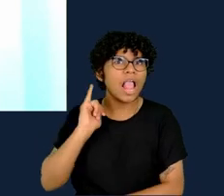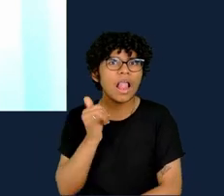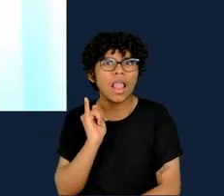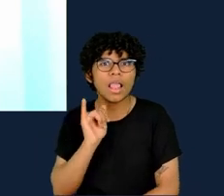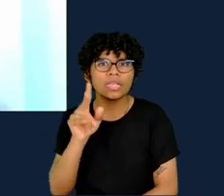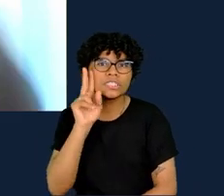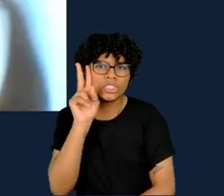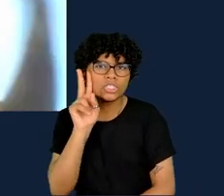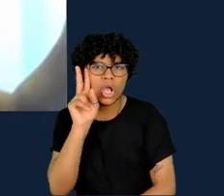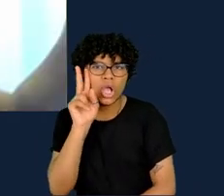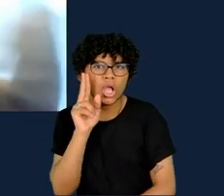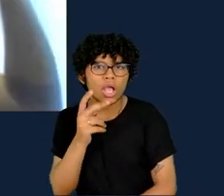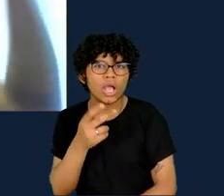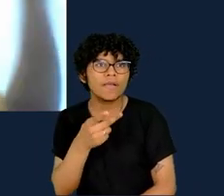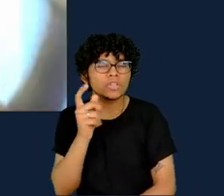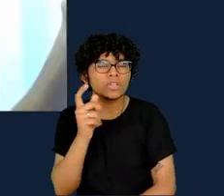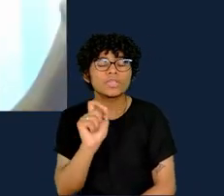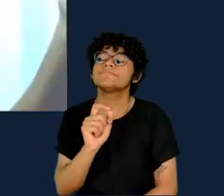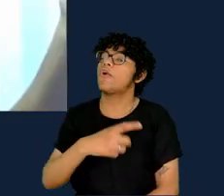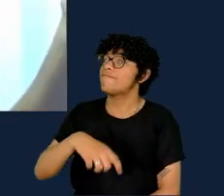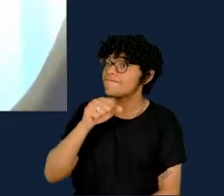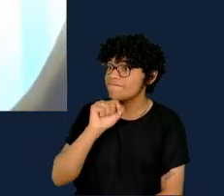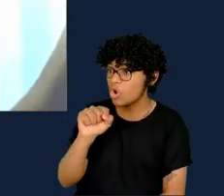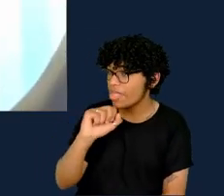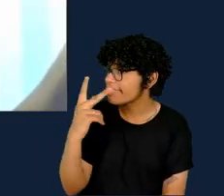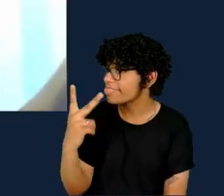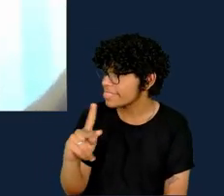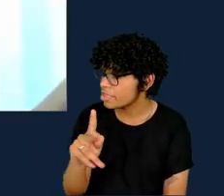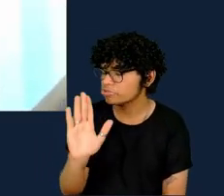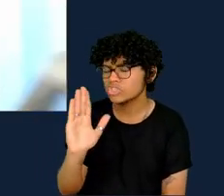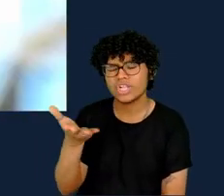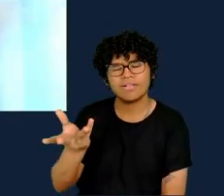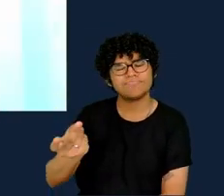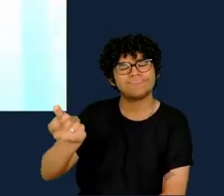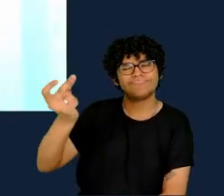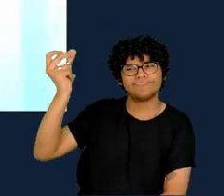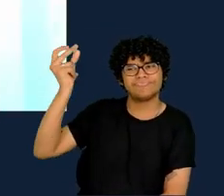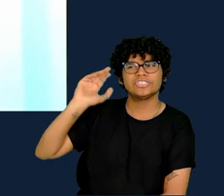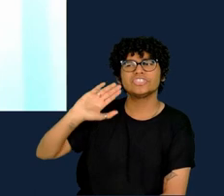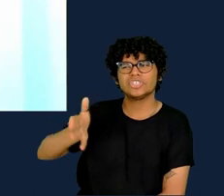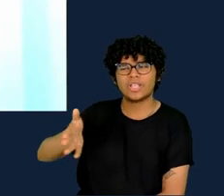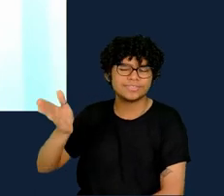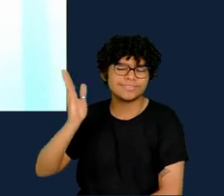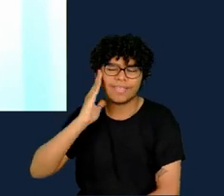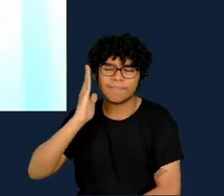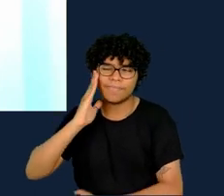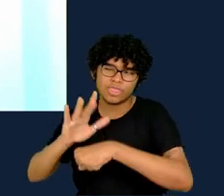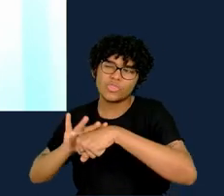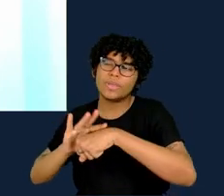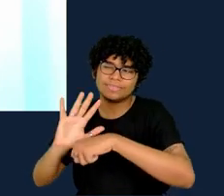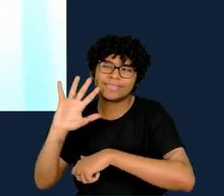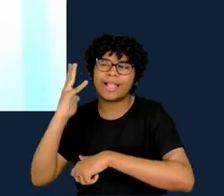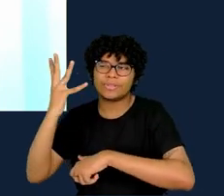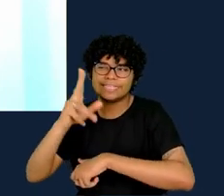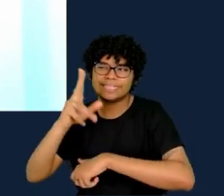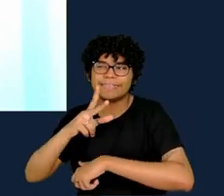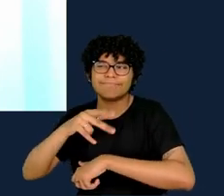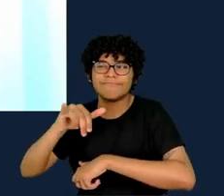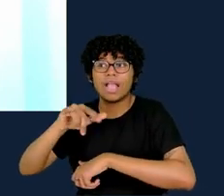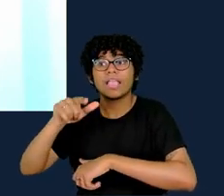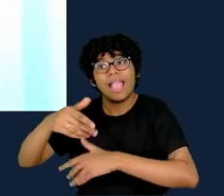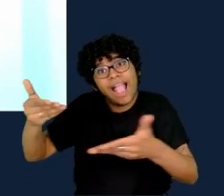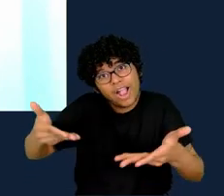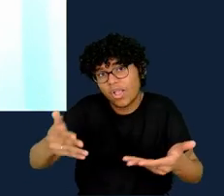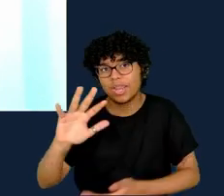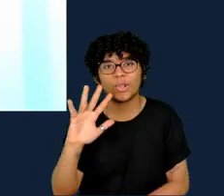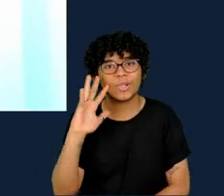não, o seu avô, naquela época, já havia previsto de que essa doença aconteceria, e hoje está acontecendo.